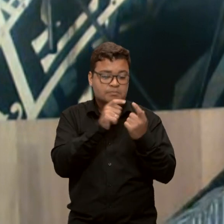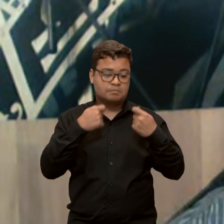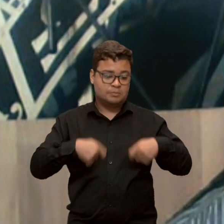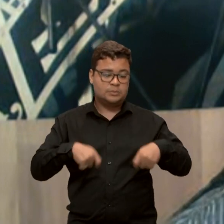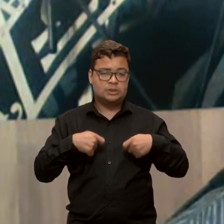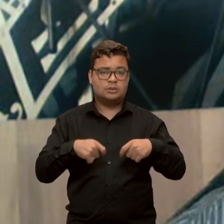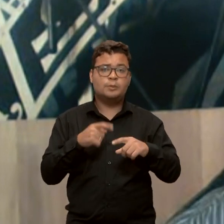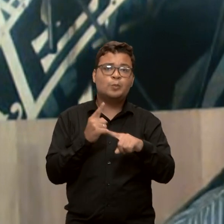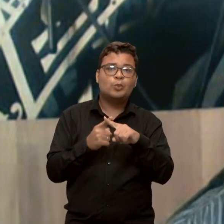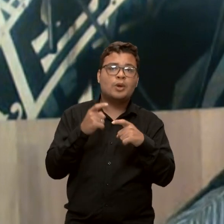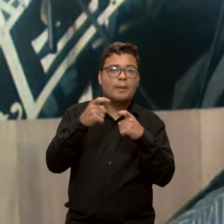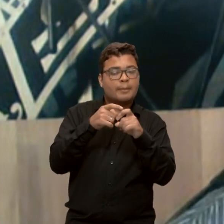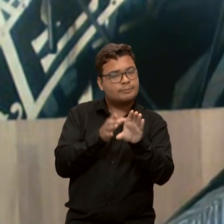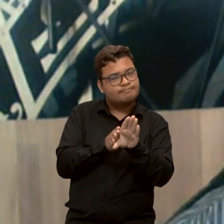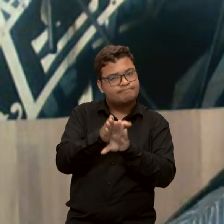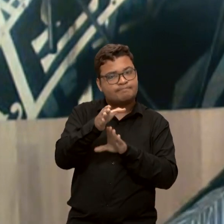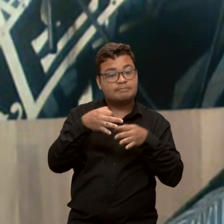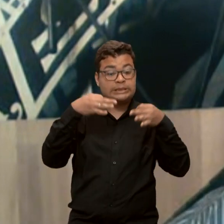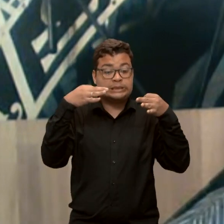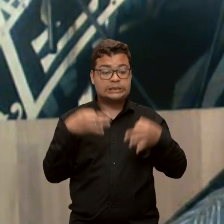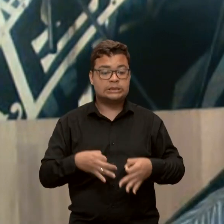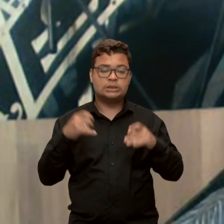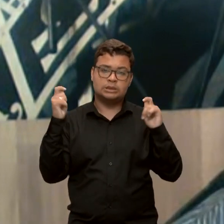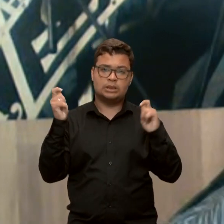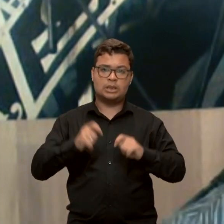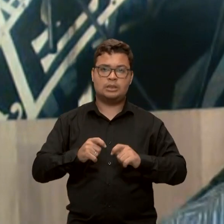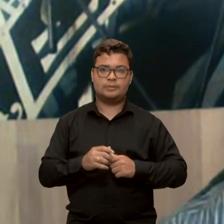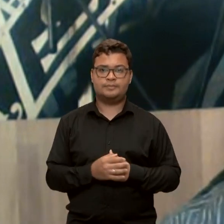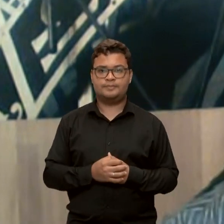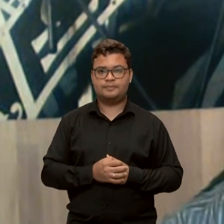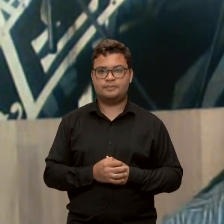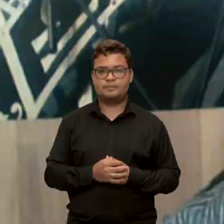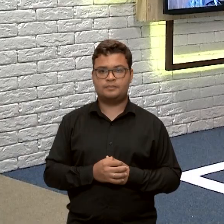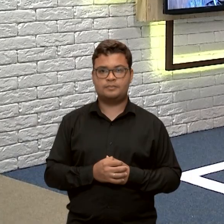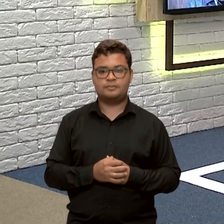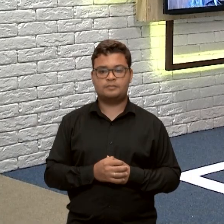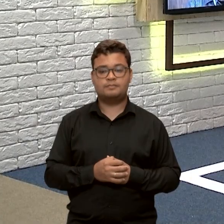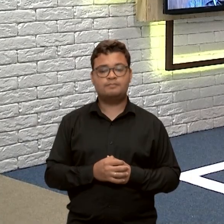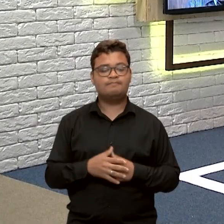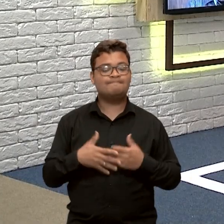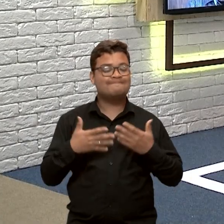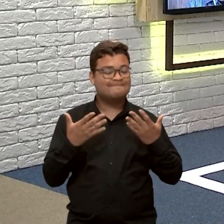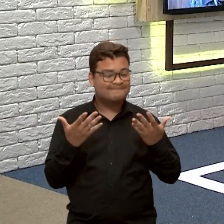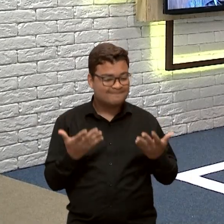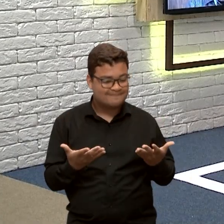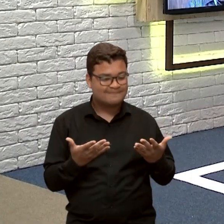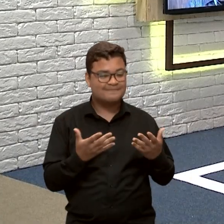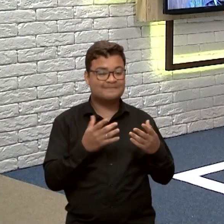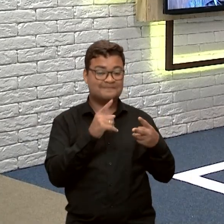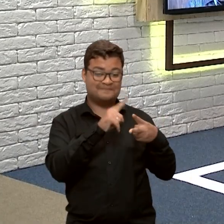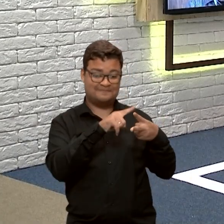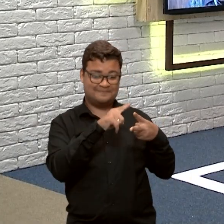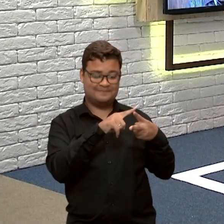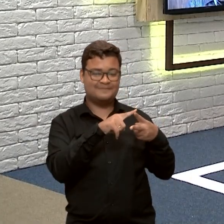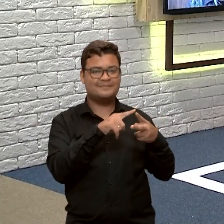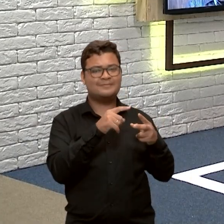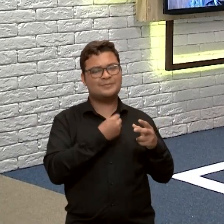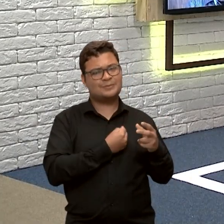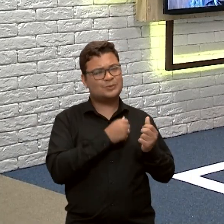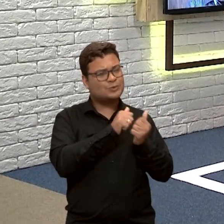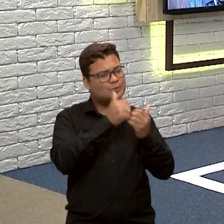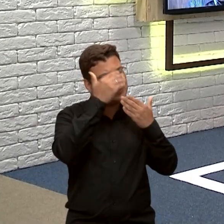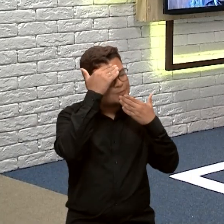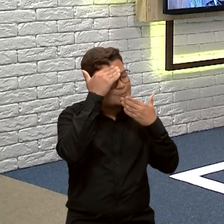pessoa não é exatamente o que pode acontecer com outra. Então, a gente sempre tem que prestar muita atenção. Os pacientes têm que ficar atentos,